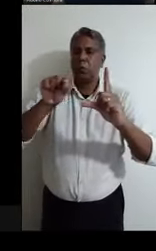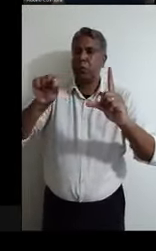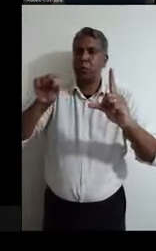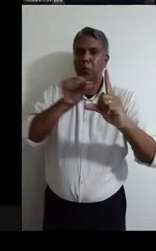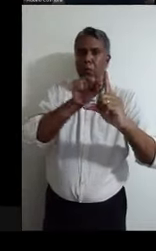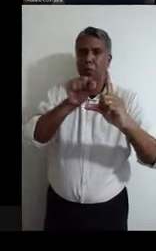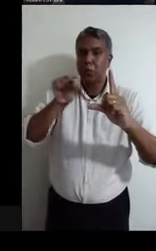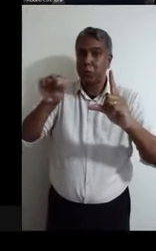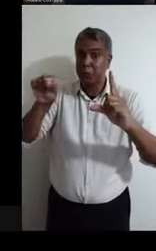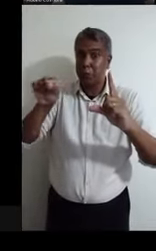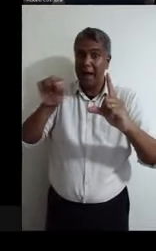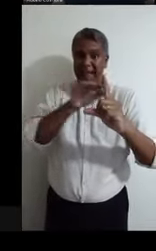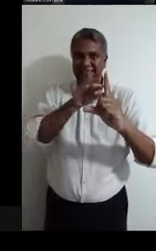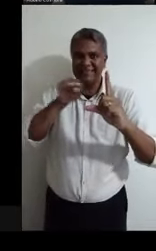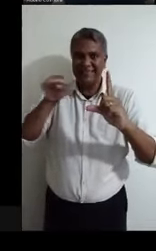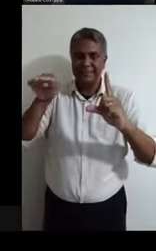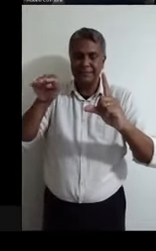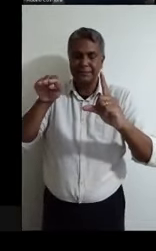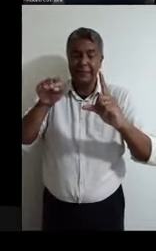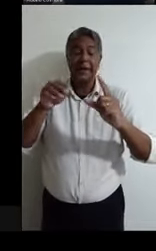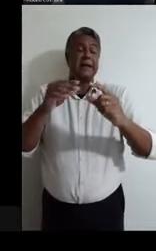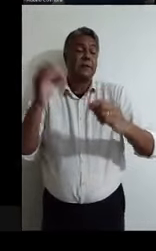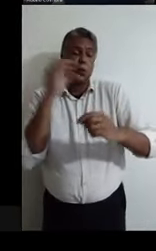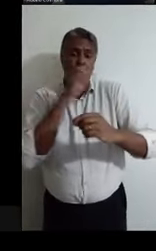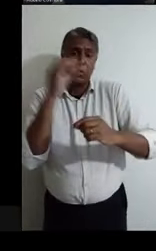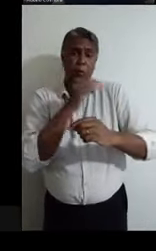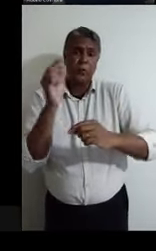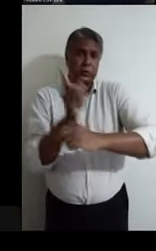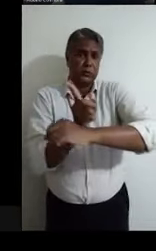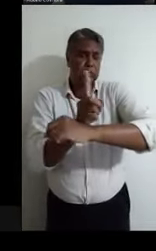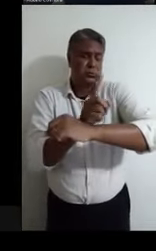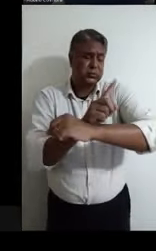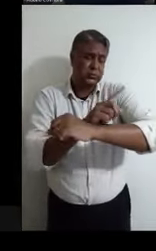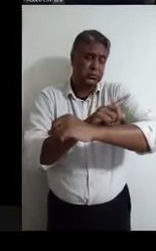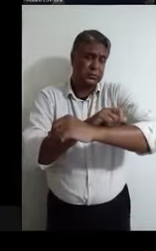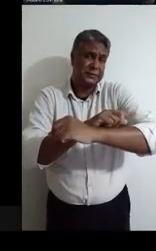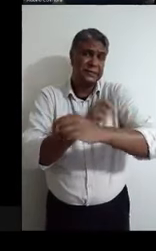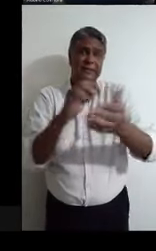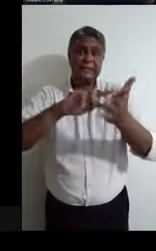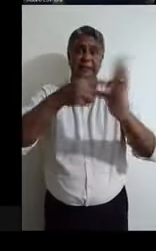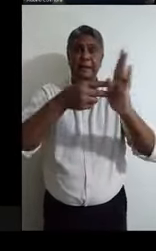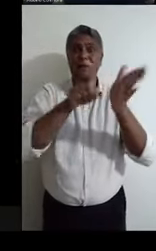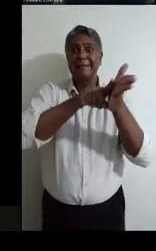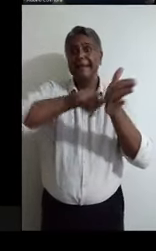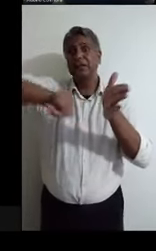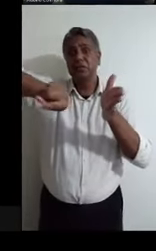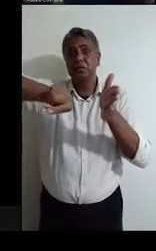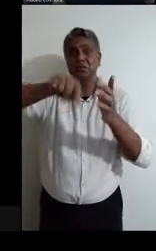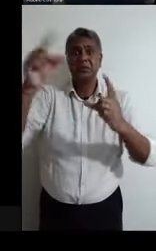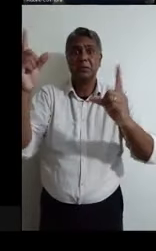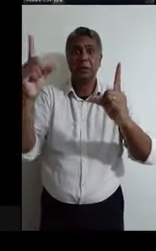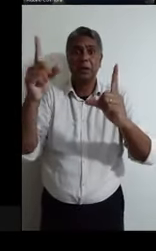positiva do gráfico. Se a velocidade diminui, significa que a aceleração é negativa. Então, a